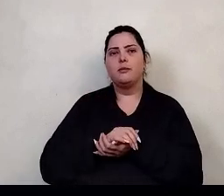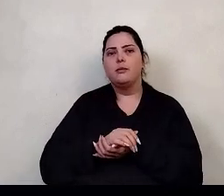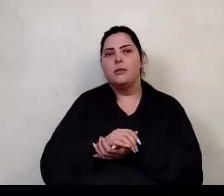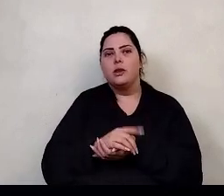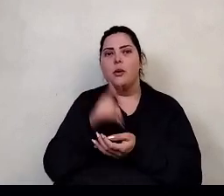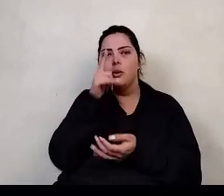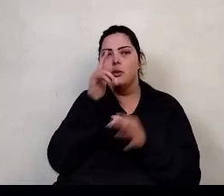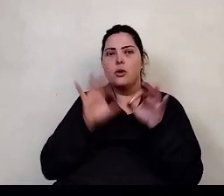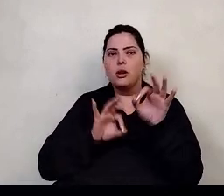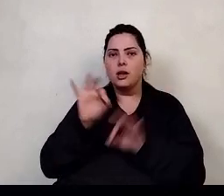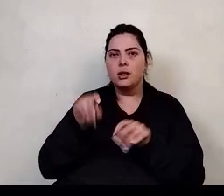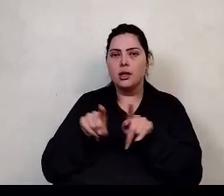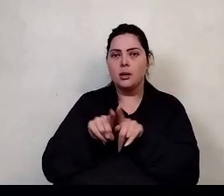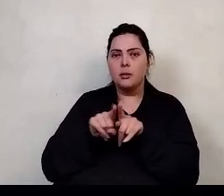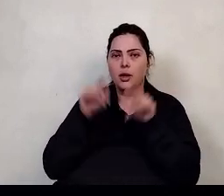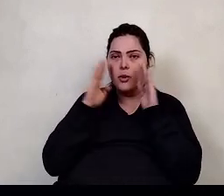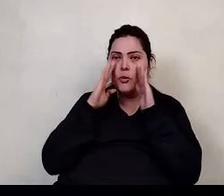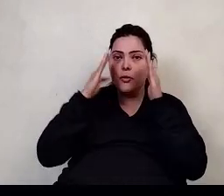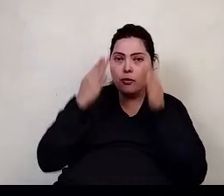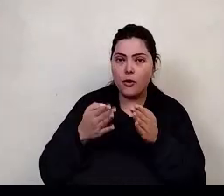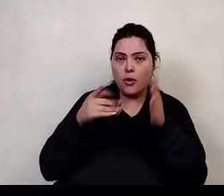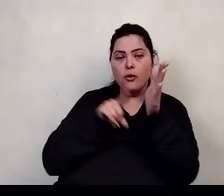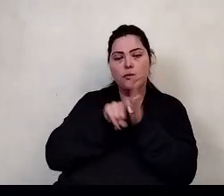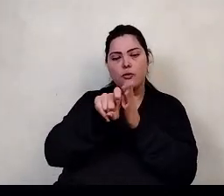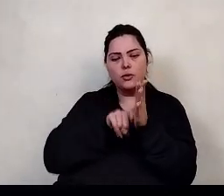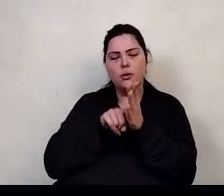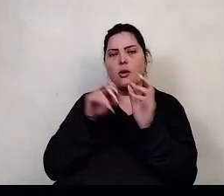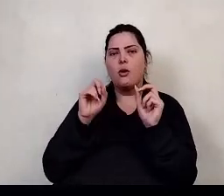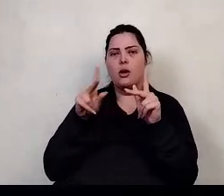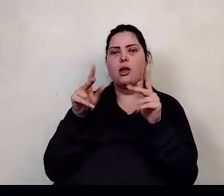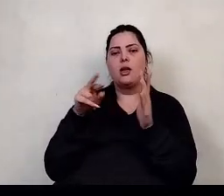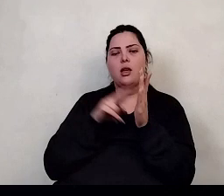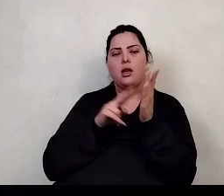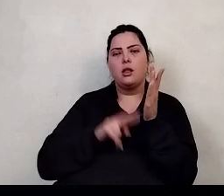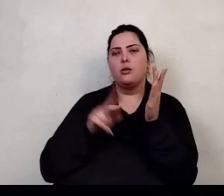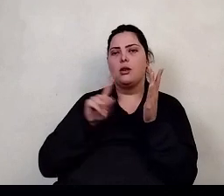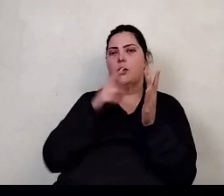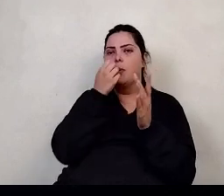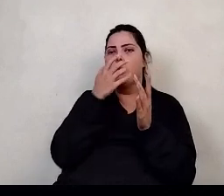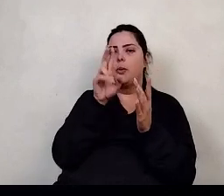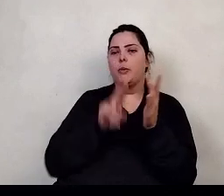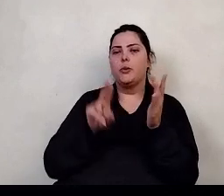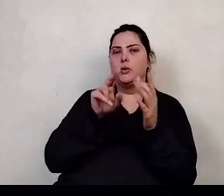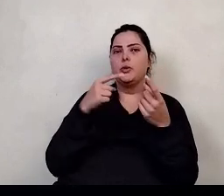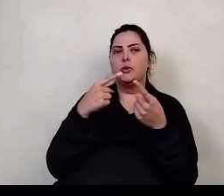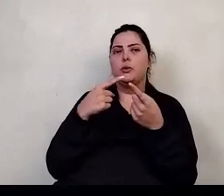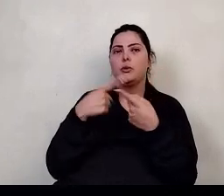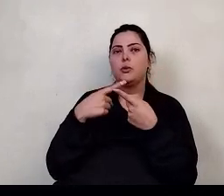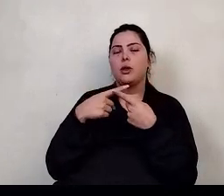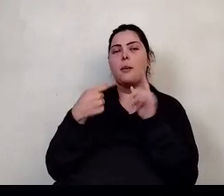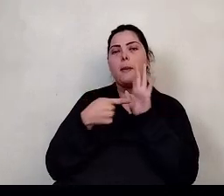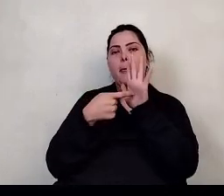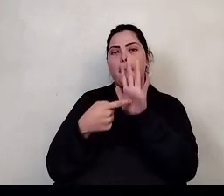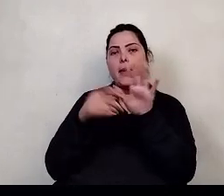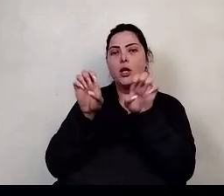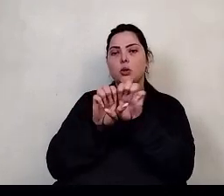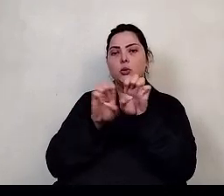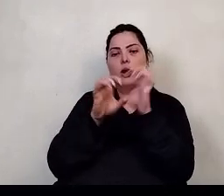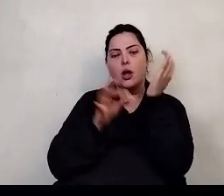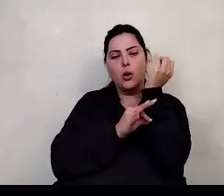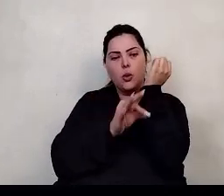testes focando na funcionalidade, sim, os relatórios não vão ter muita utilidade, porque eles vão mostrar apenas estrutura de código que está sendo